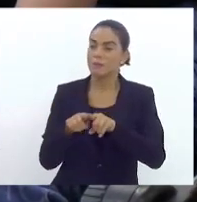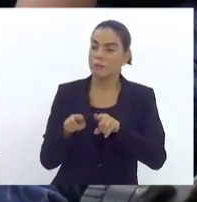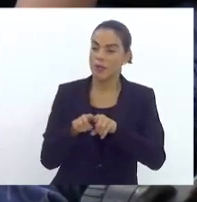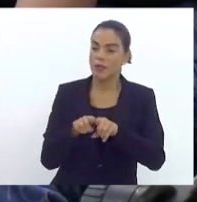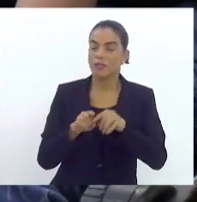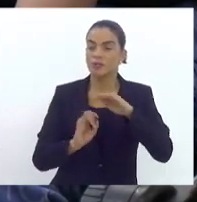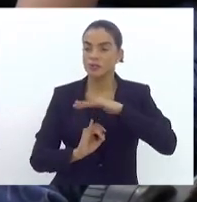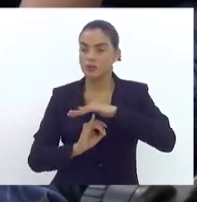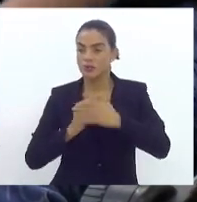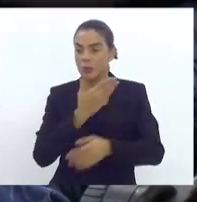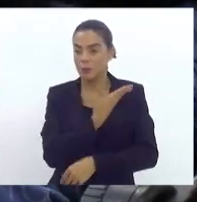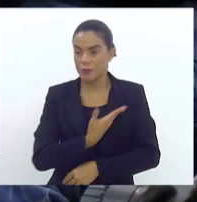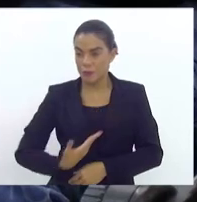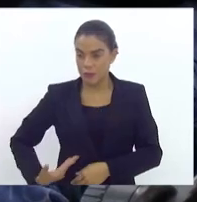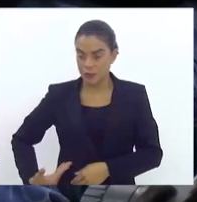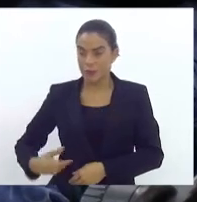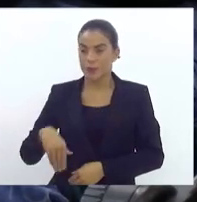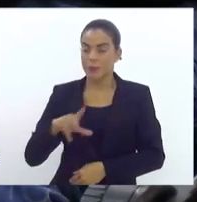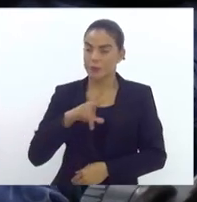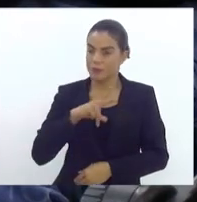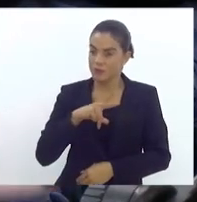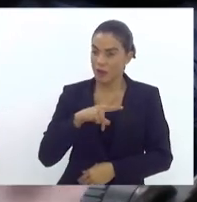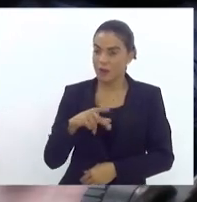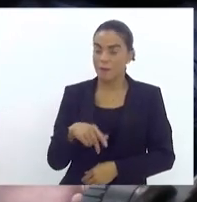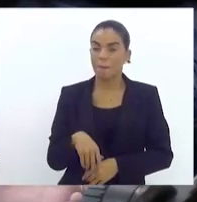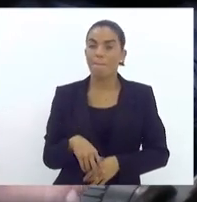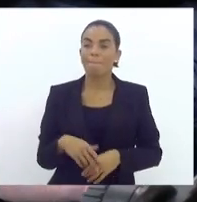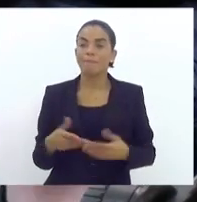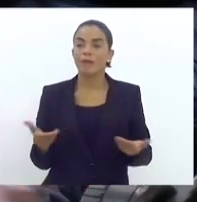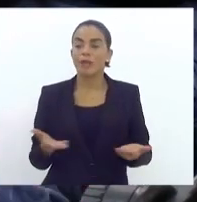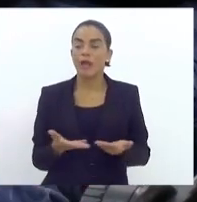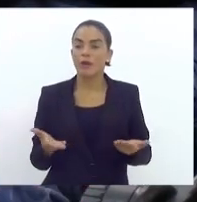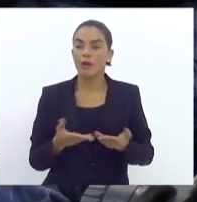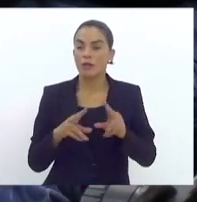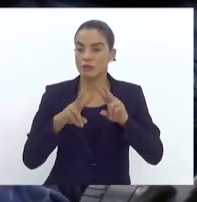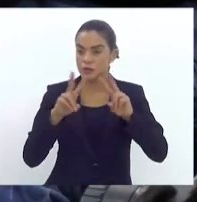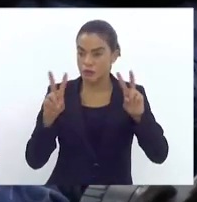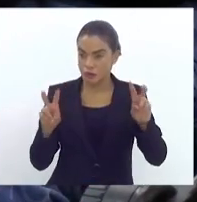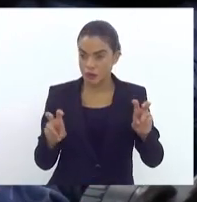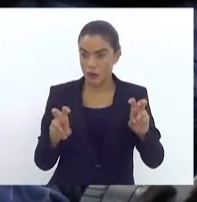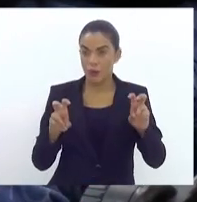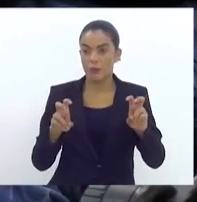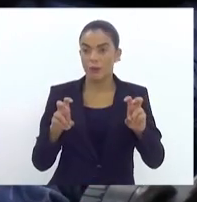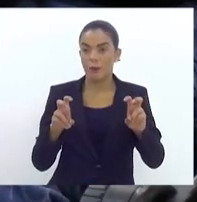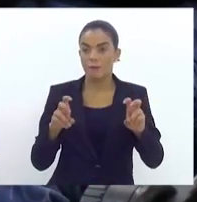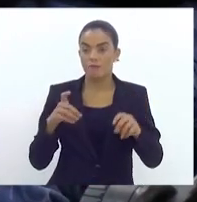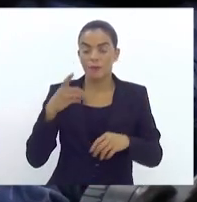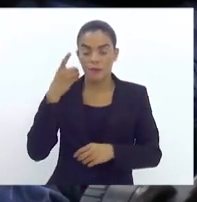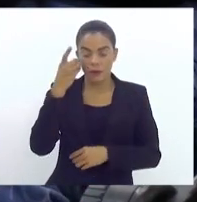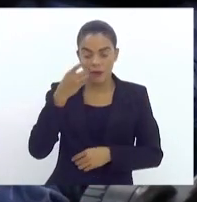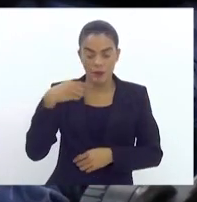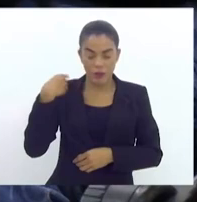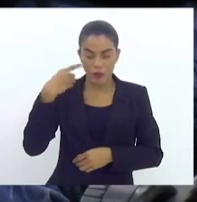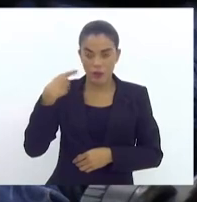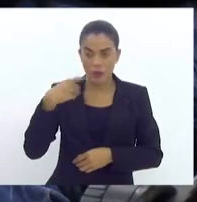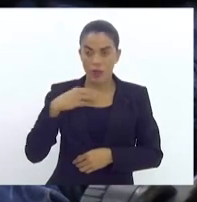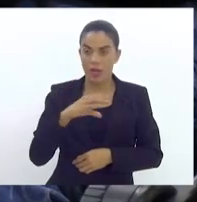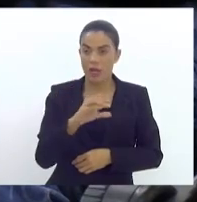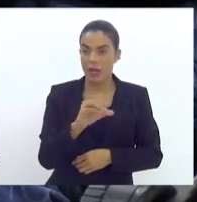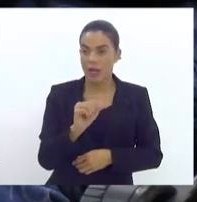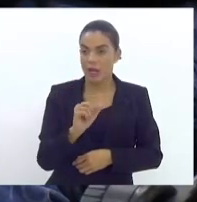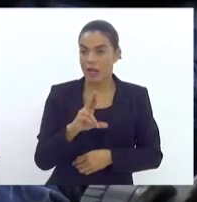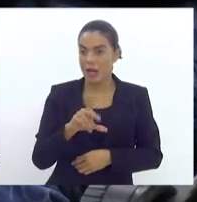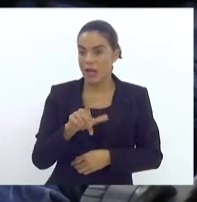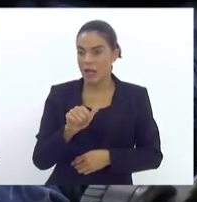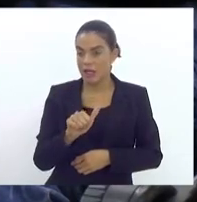também e agora eu volto um pouco em relação a fala da Doutora Carla Araújo né a notificação